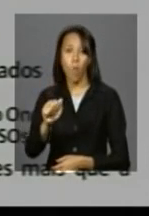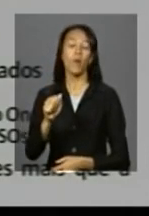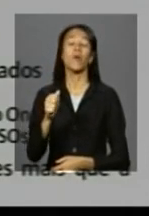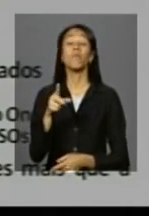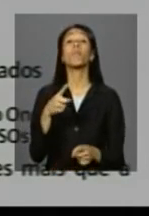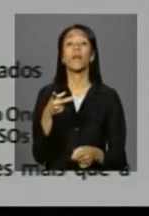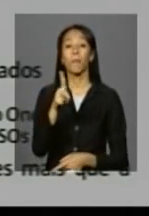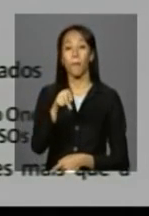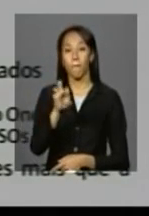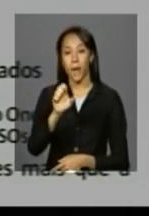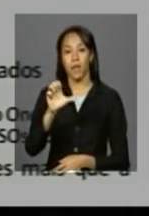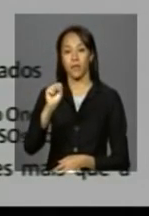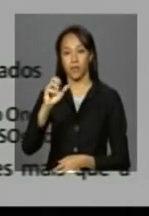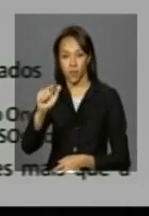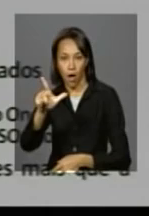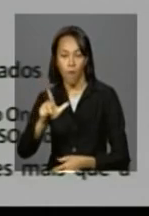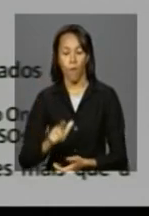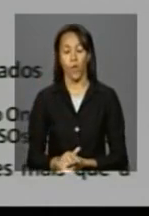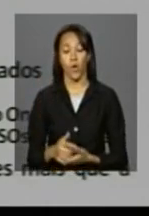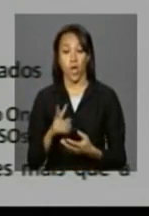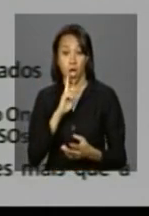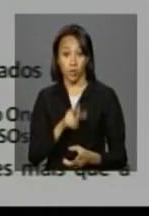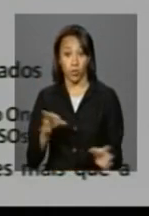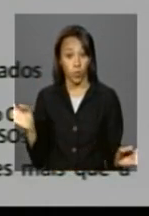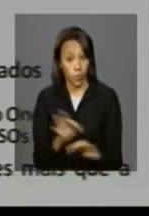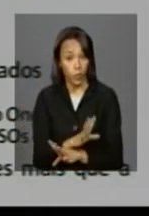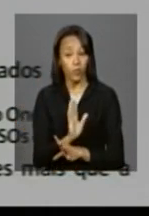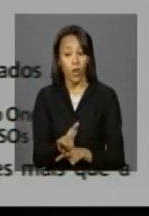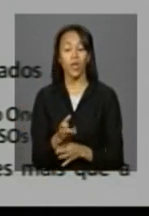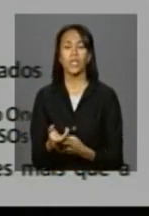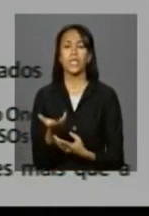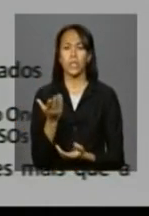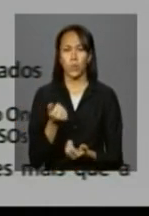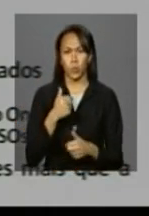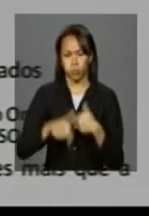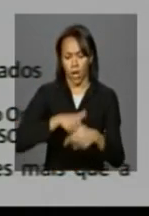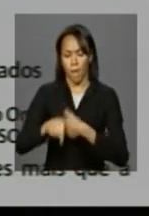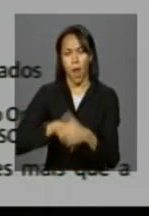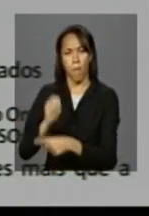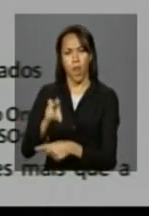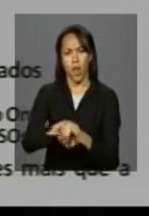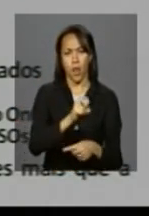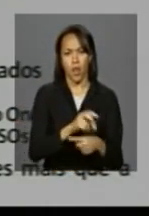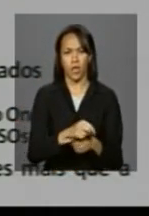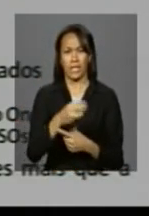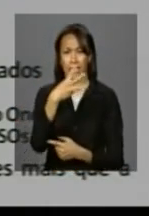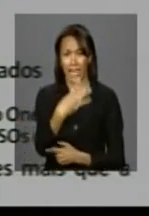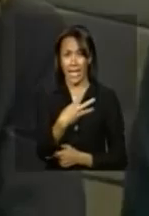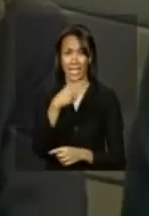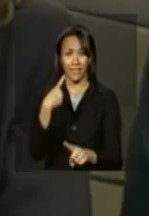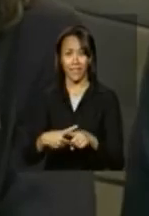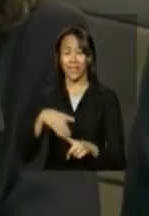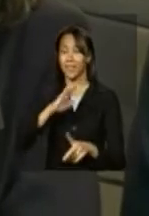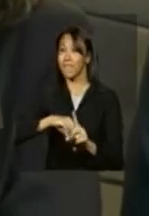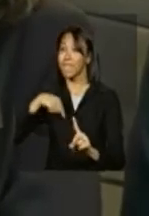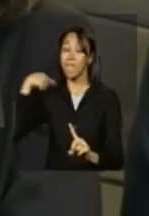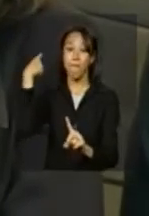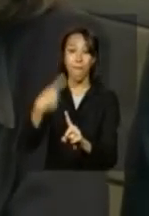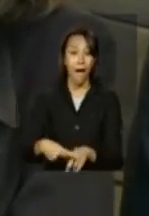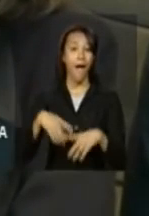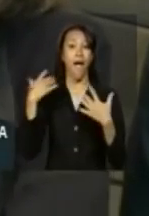pré-sal. Resultado disso, natural, o emprego formal nesse setor cresceu 3 vezes mais do que no